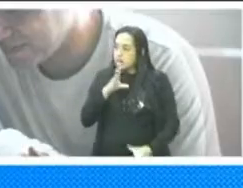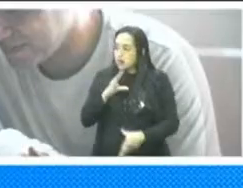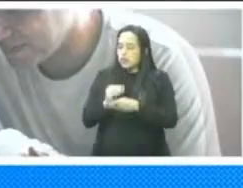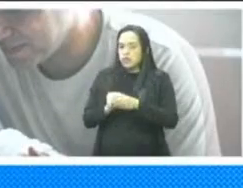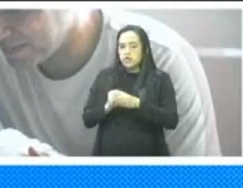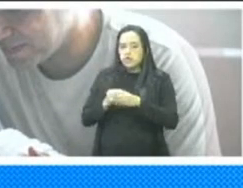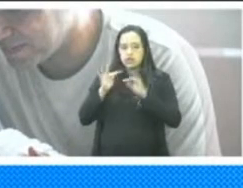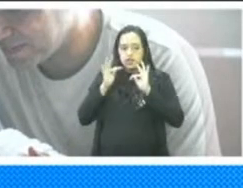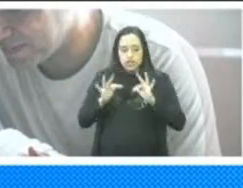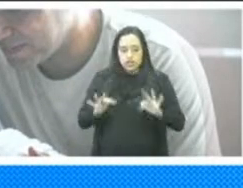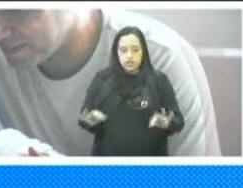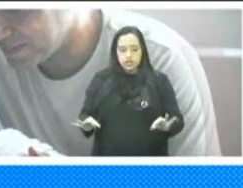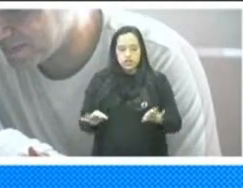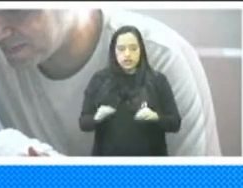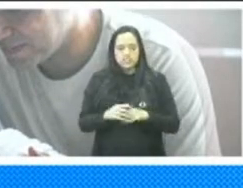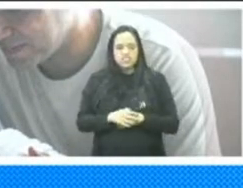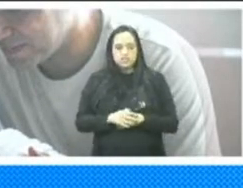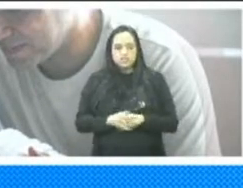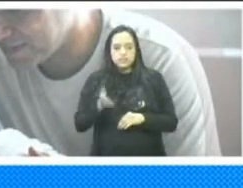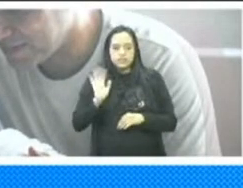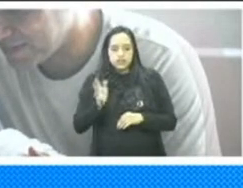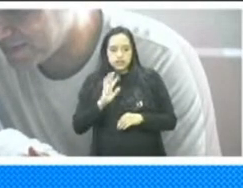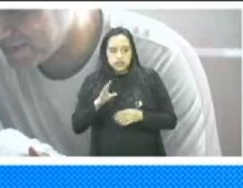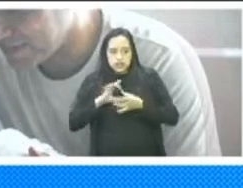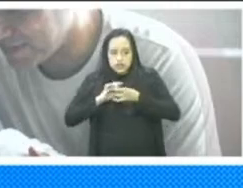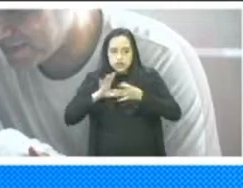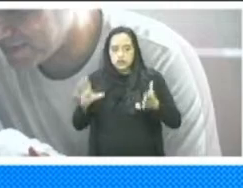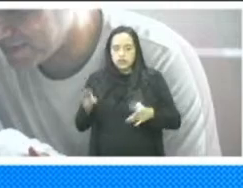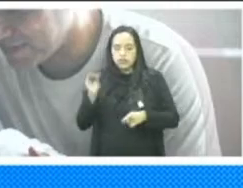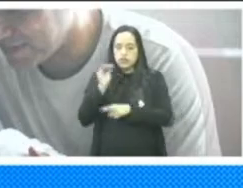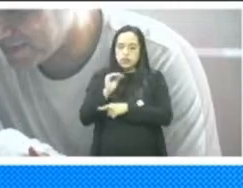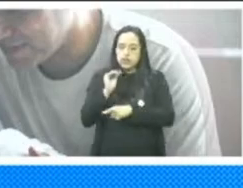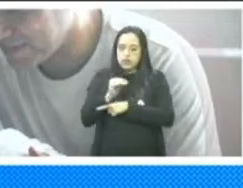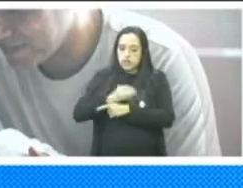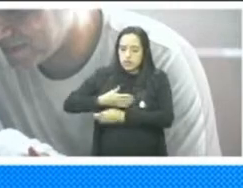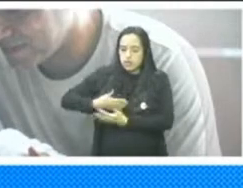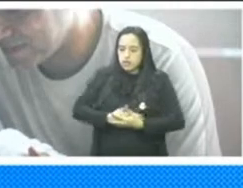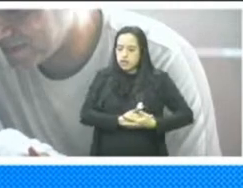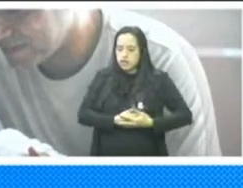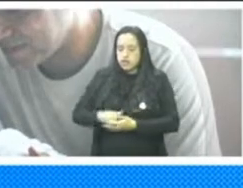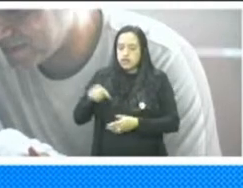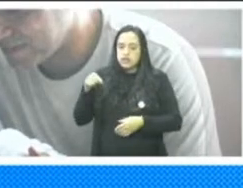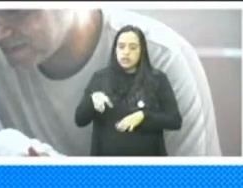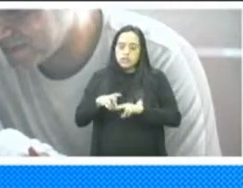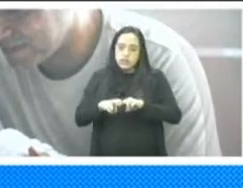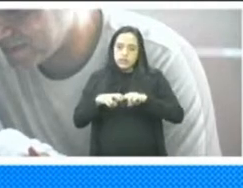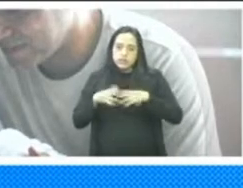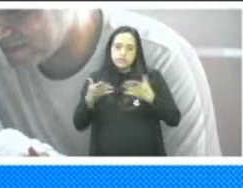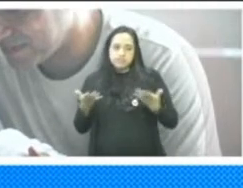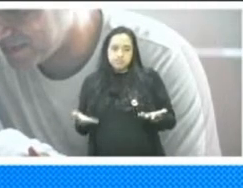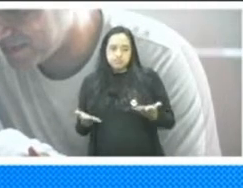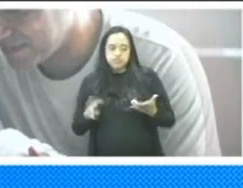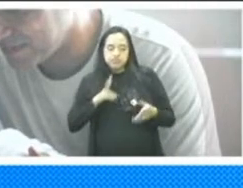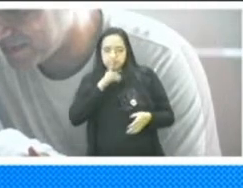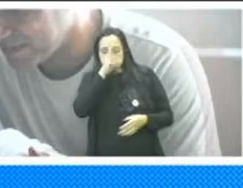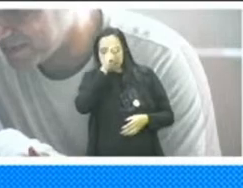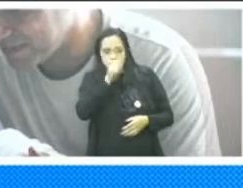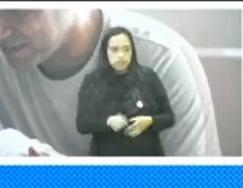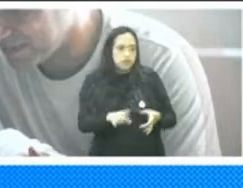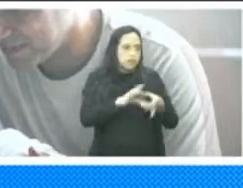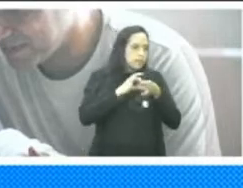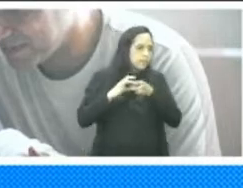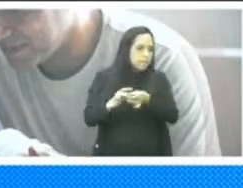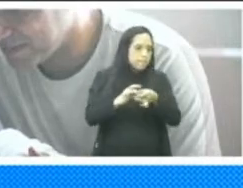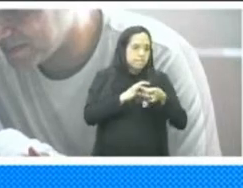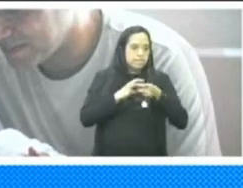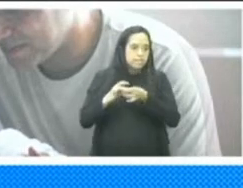complementar tecnologias já disponíveis para o cuidado neonatal, mas nesse sentido de fortalecimento de